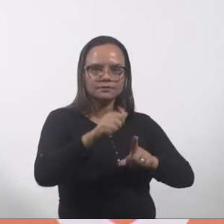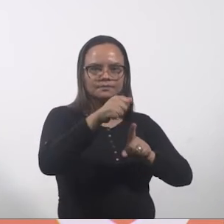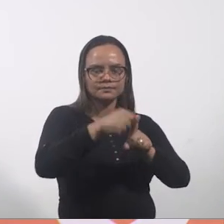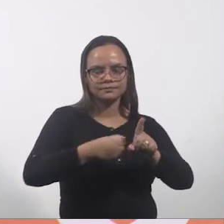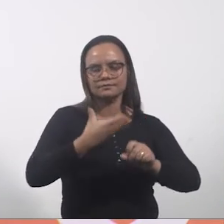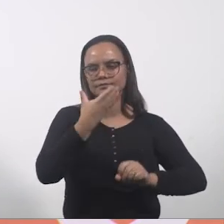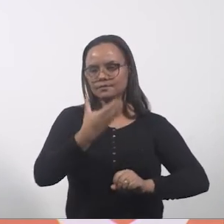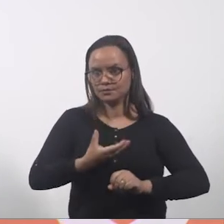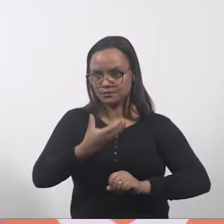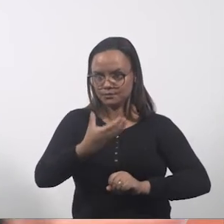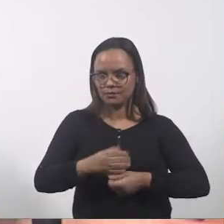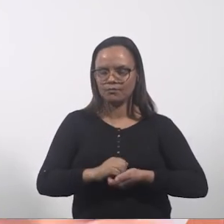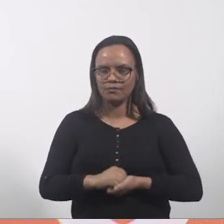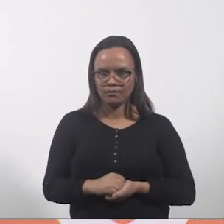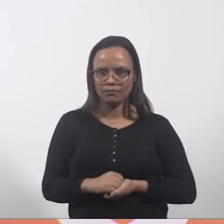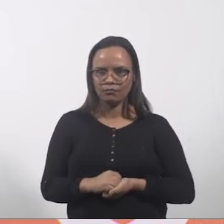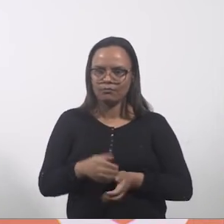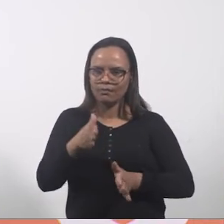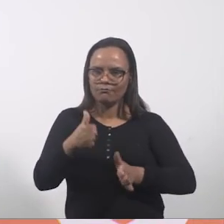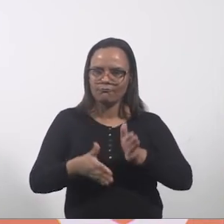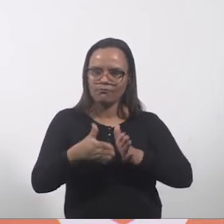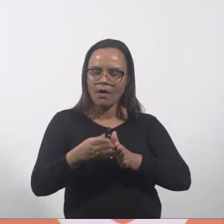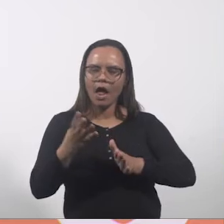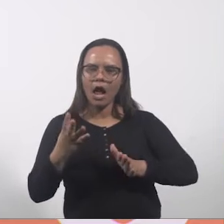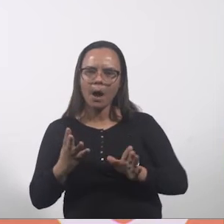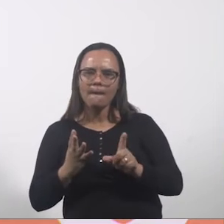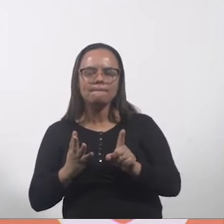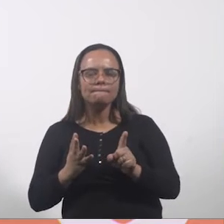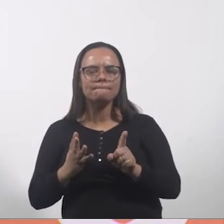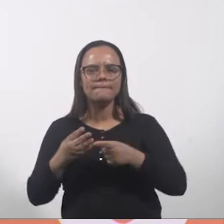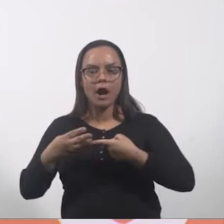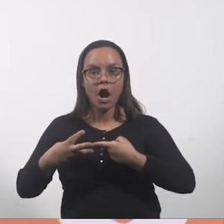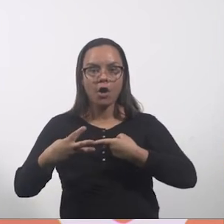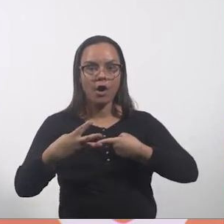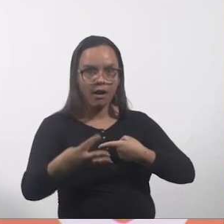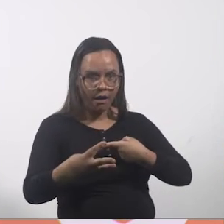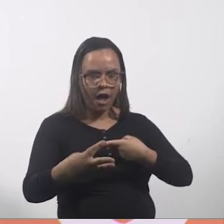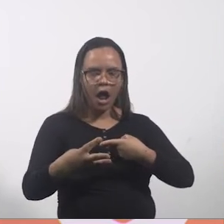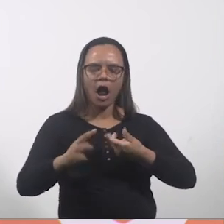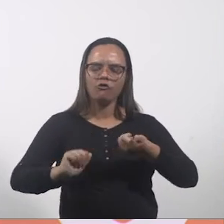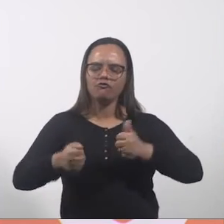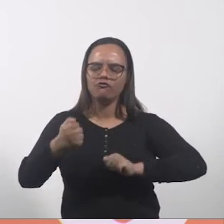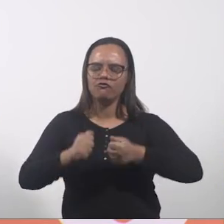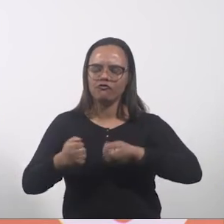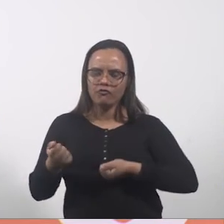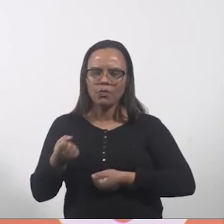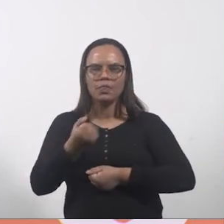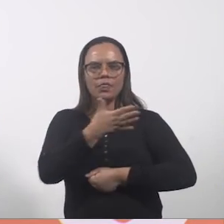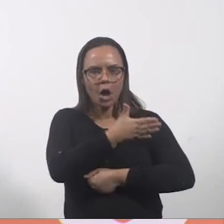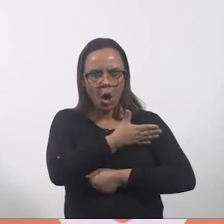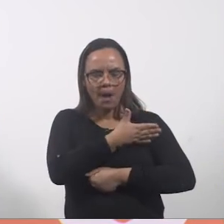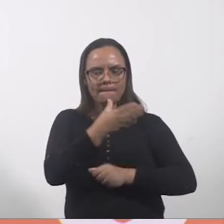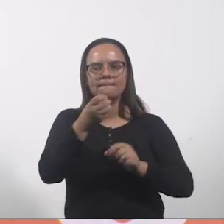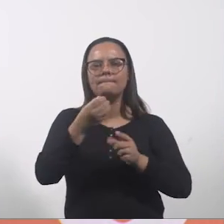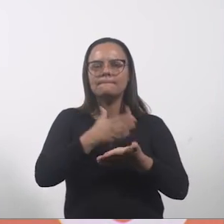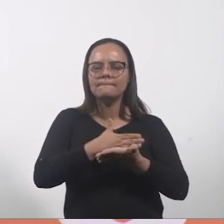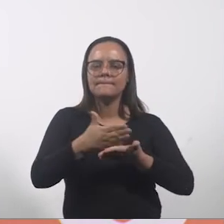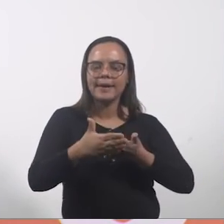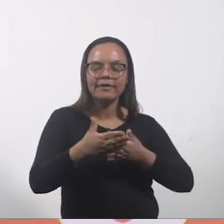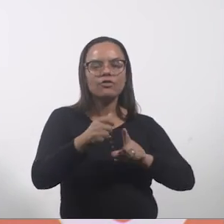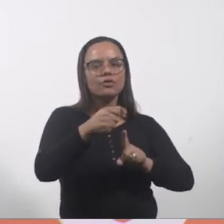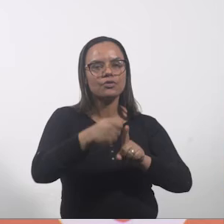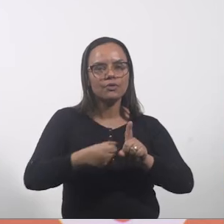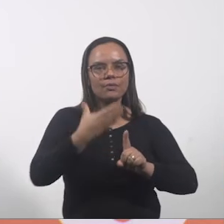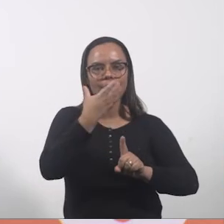de dezembro, né, num intervalo de 4 semanas, uma nova avaliação, então, para o início do mês de dezembro, com